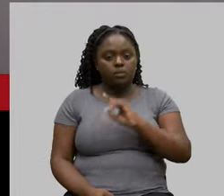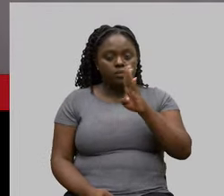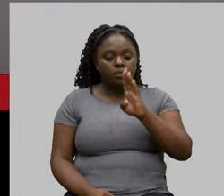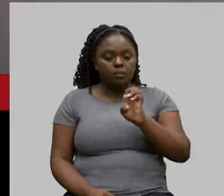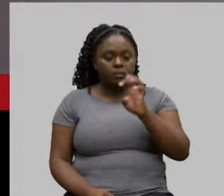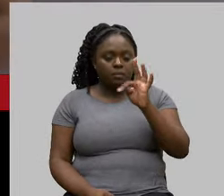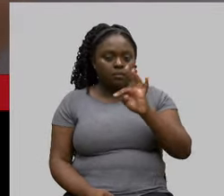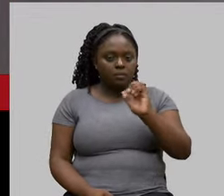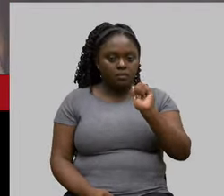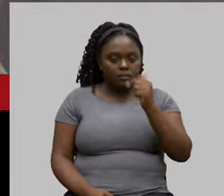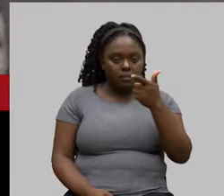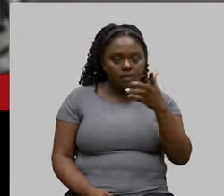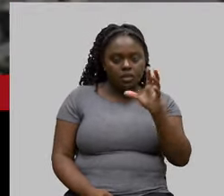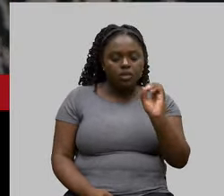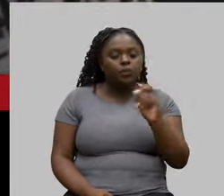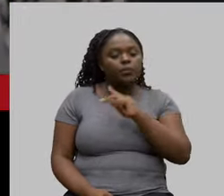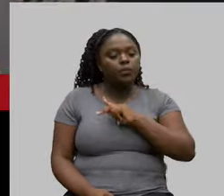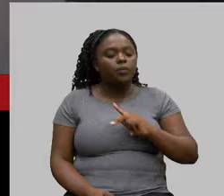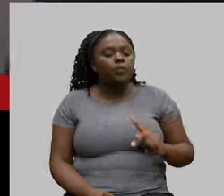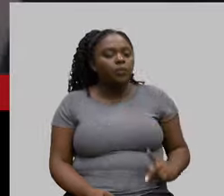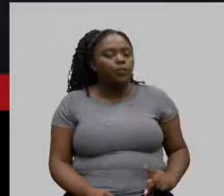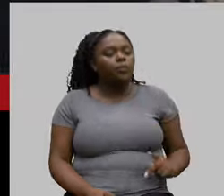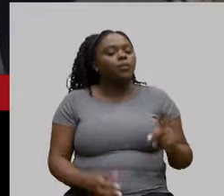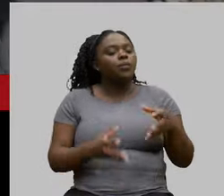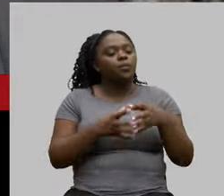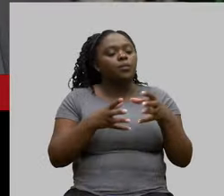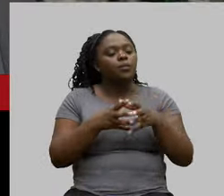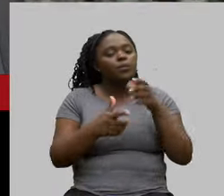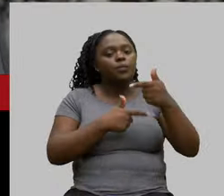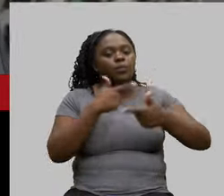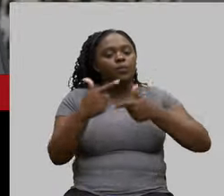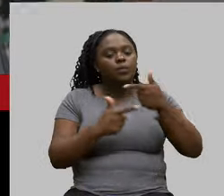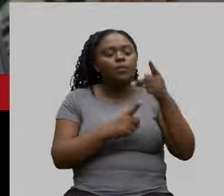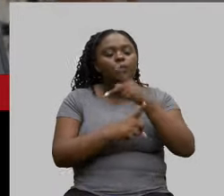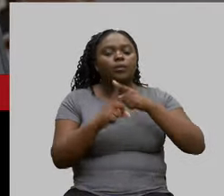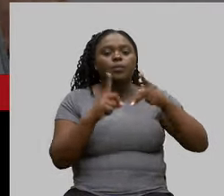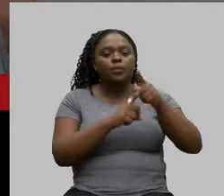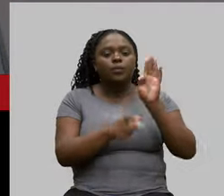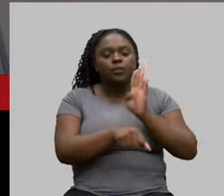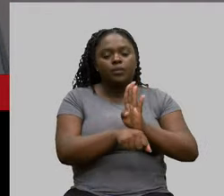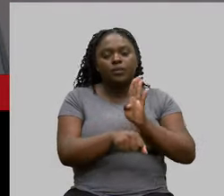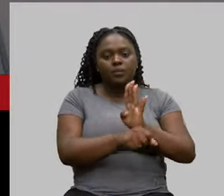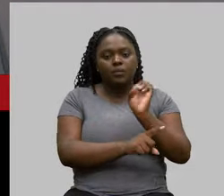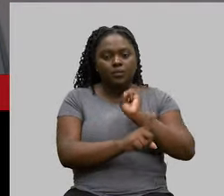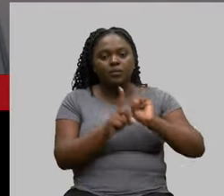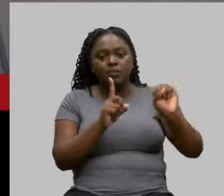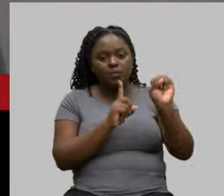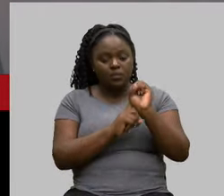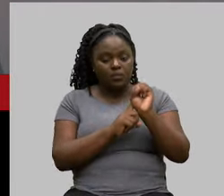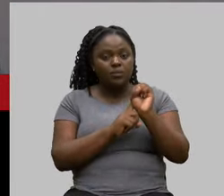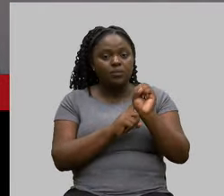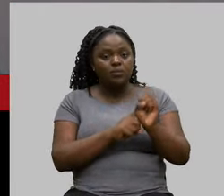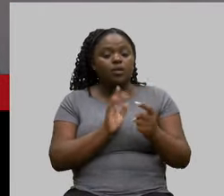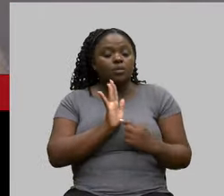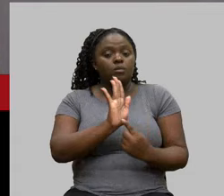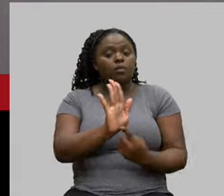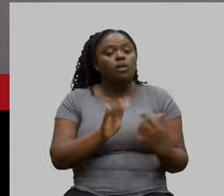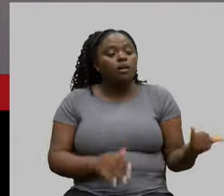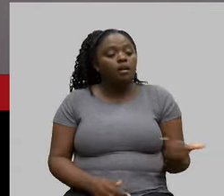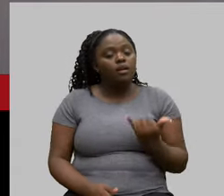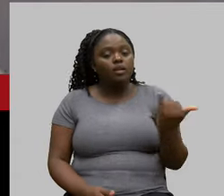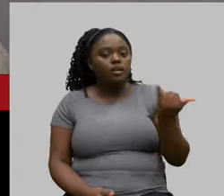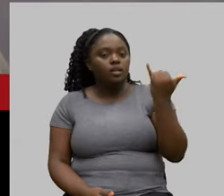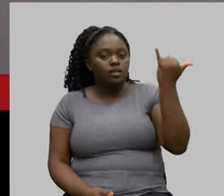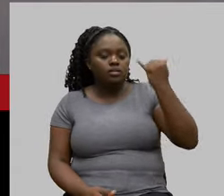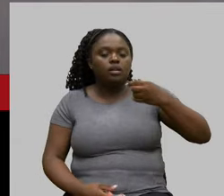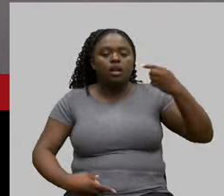Comissão de trabalho de previdência e da Assistência Social da importância que esse